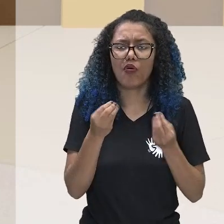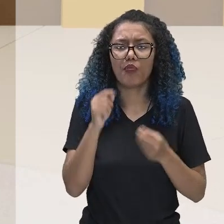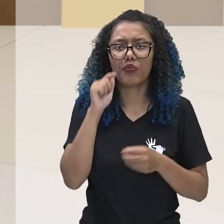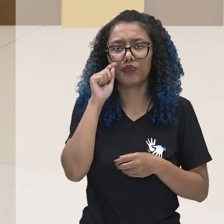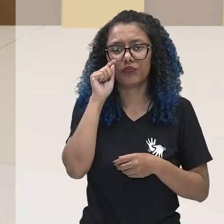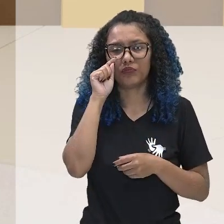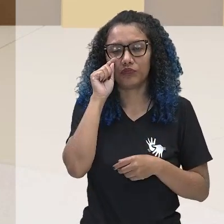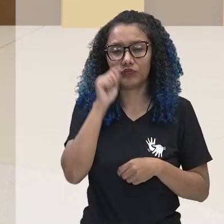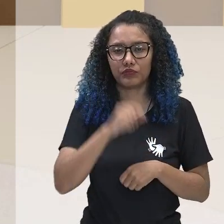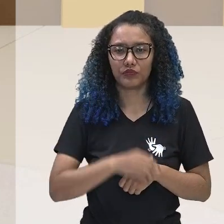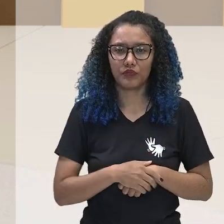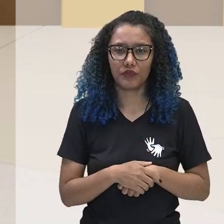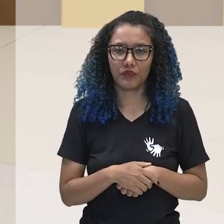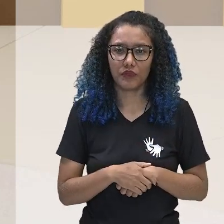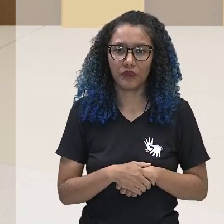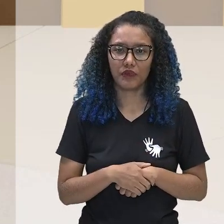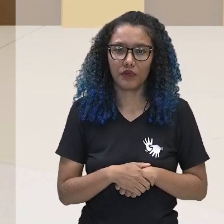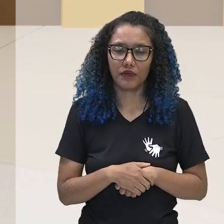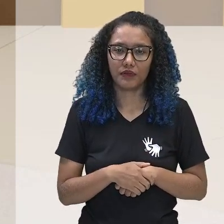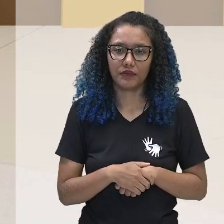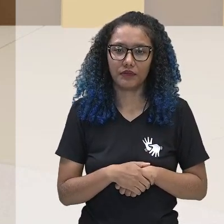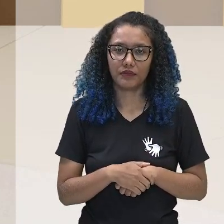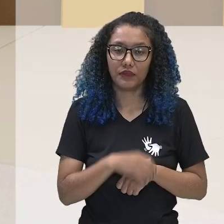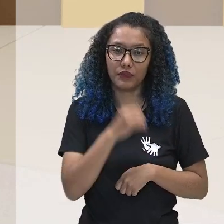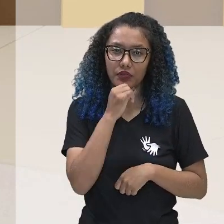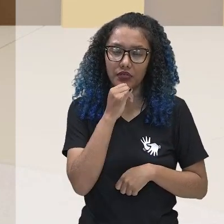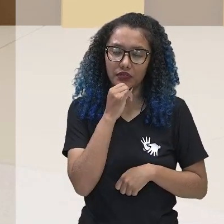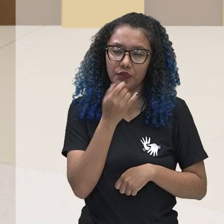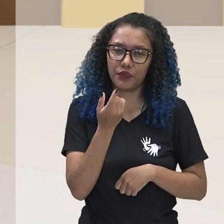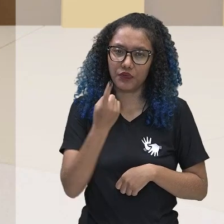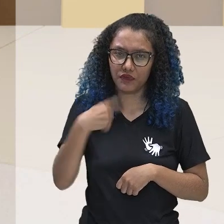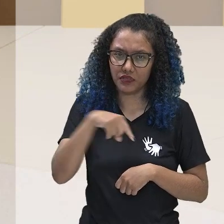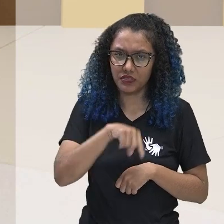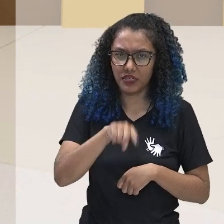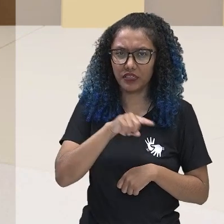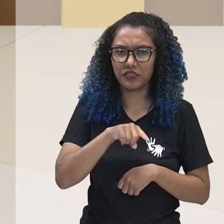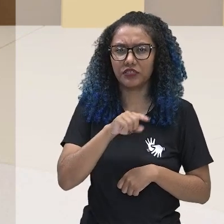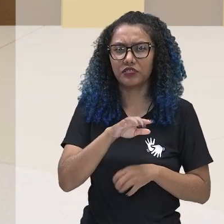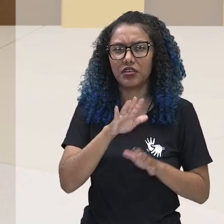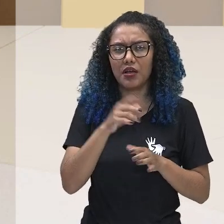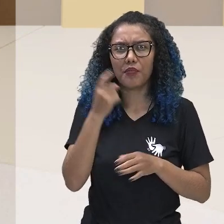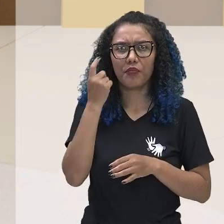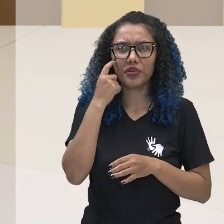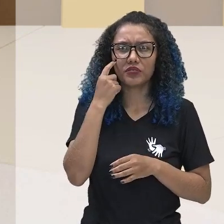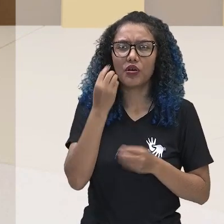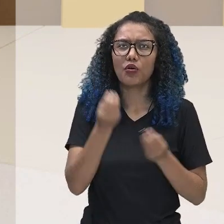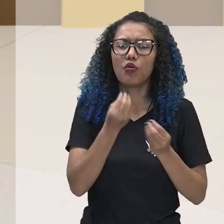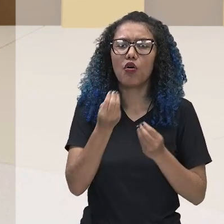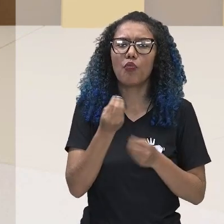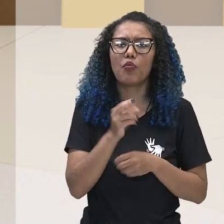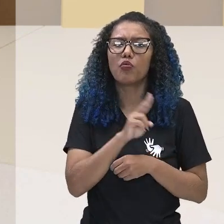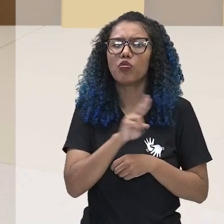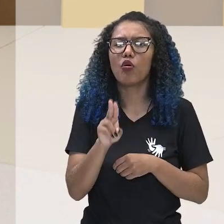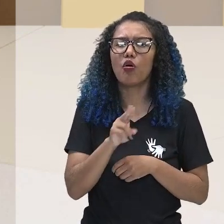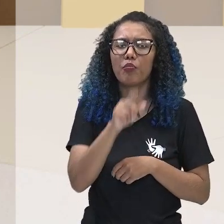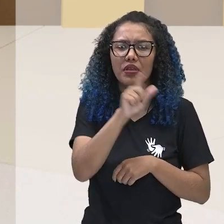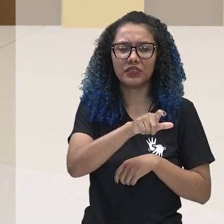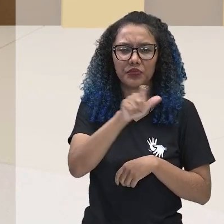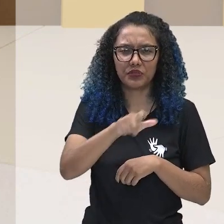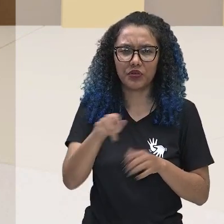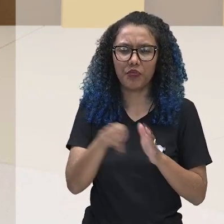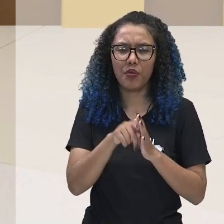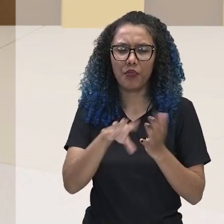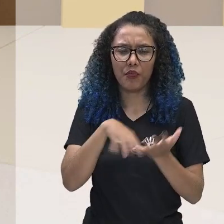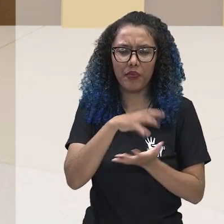perguntou quem são, por exemplo, as pessoas cujos nomes estão aí nas praças, nas ruas ou nos